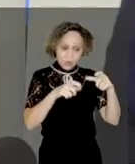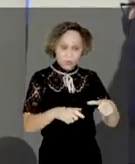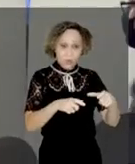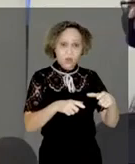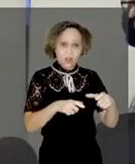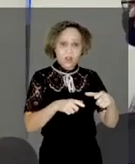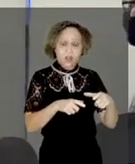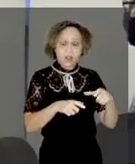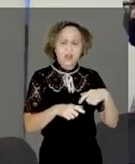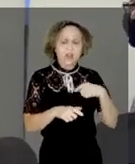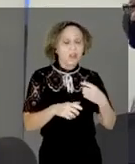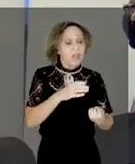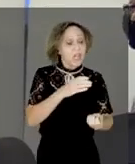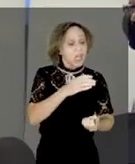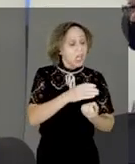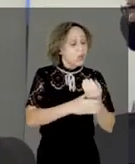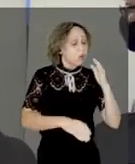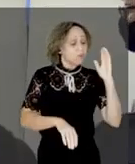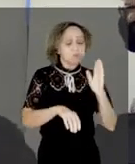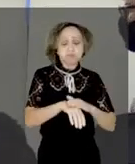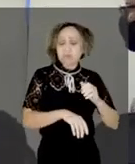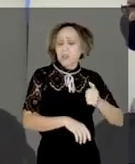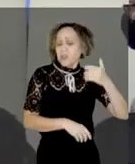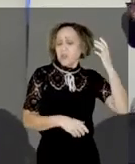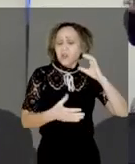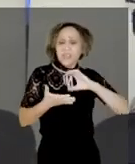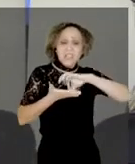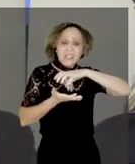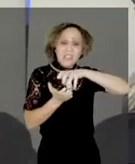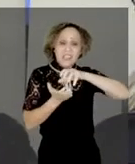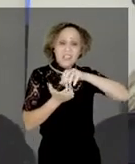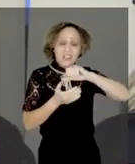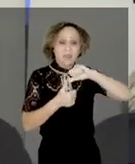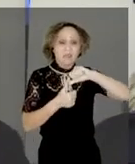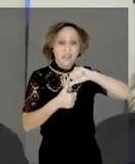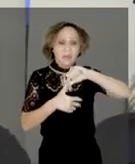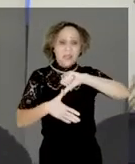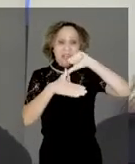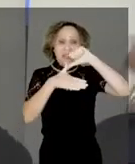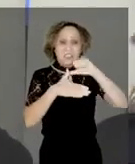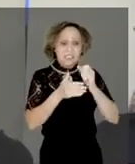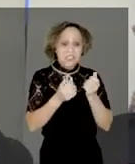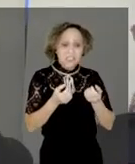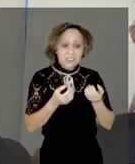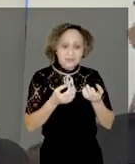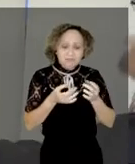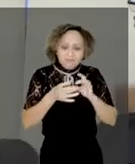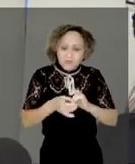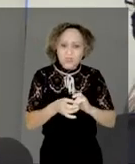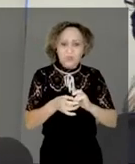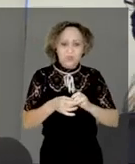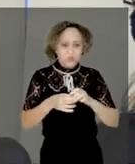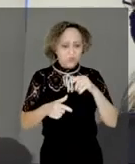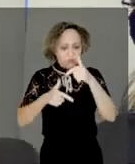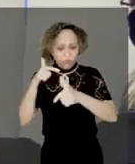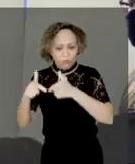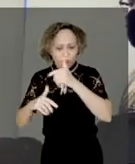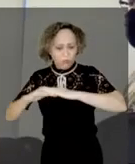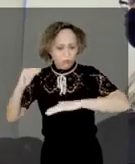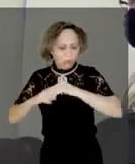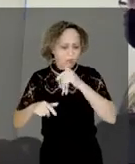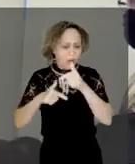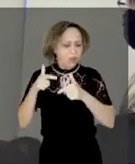importante partido da esquerda nesse mundo, que é o Partido dos Trabalhadores e das